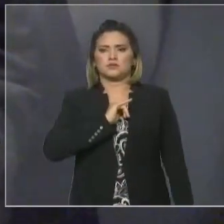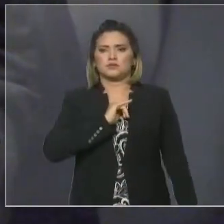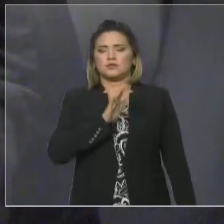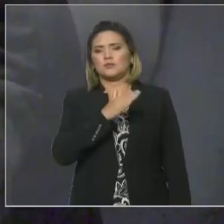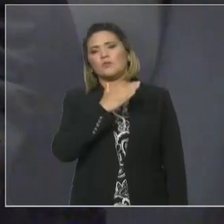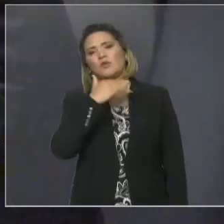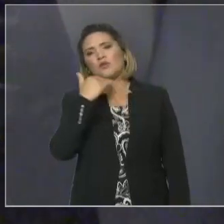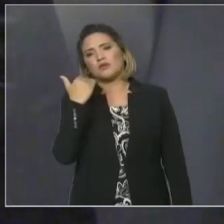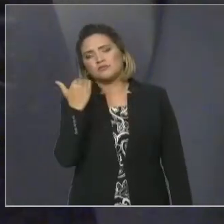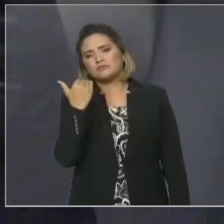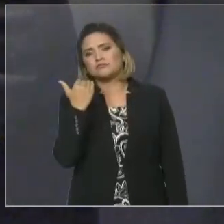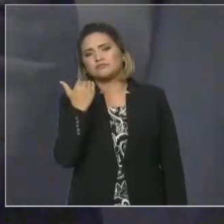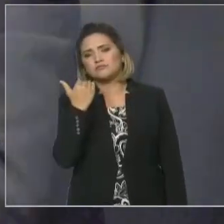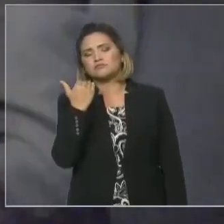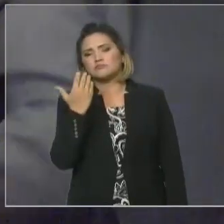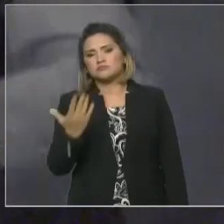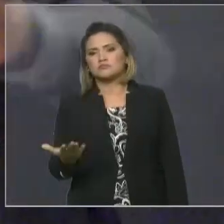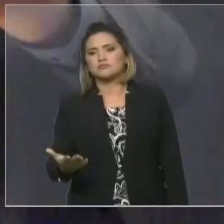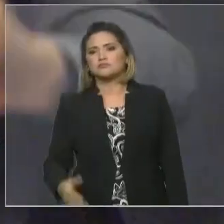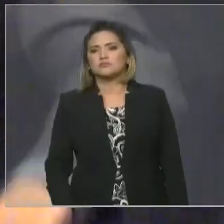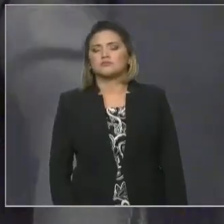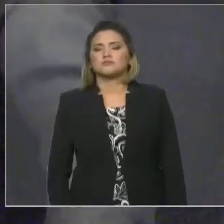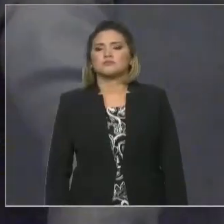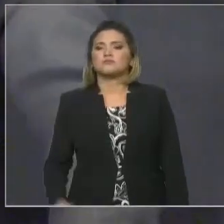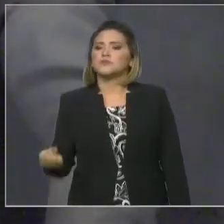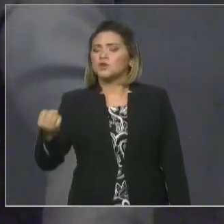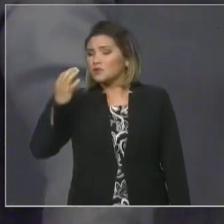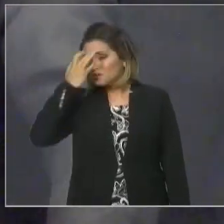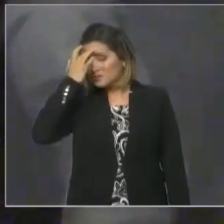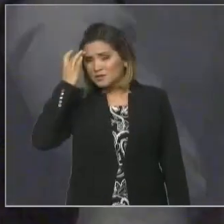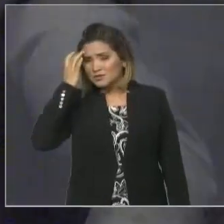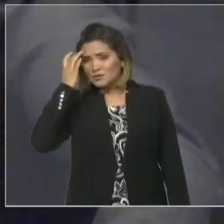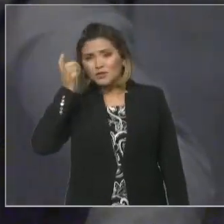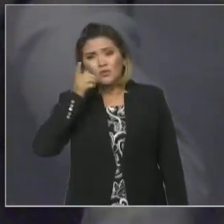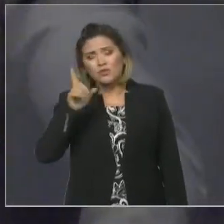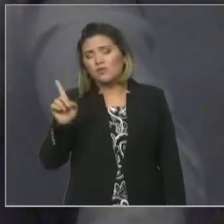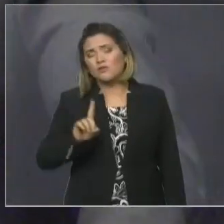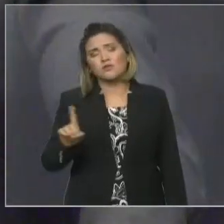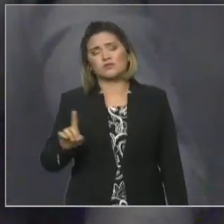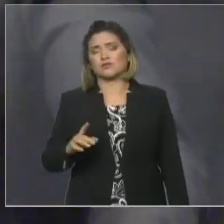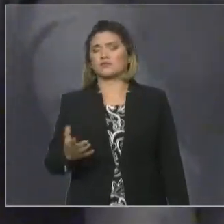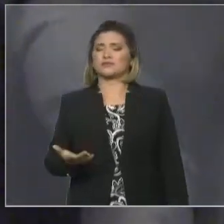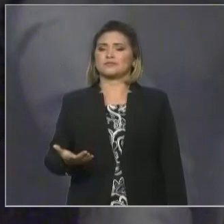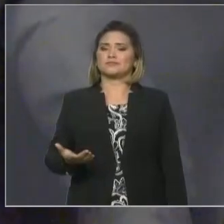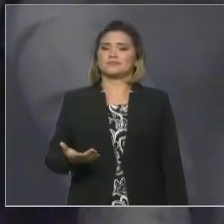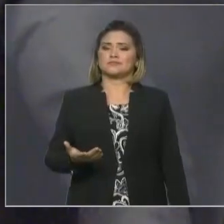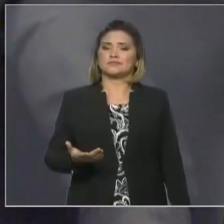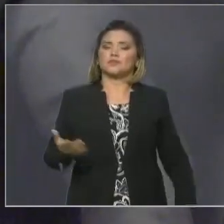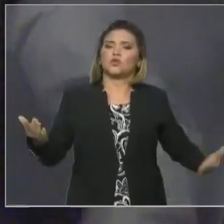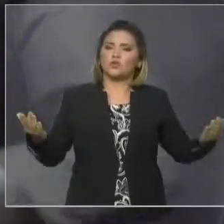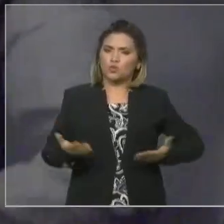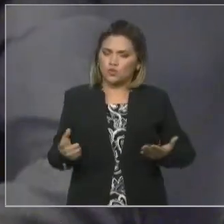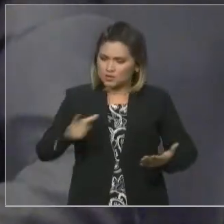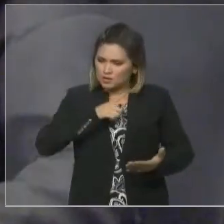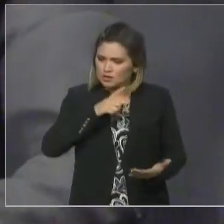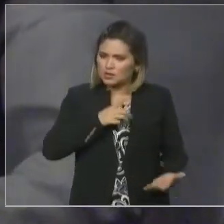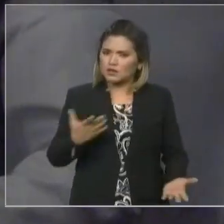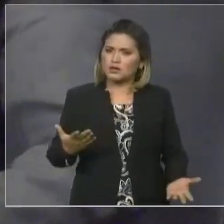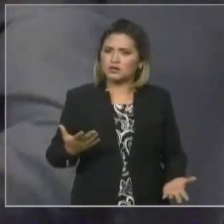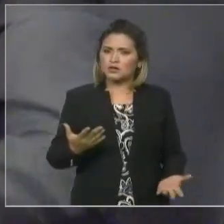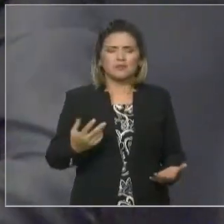acesso a um leito de UTI? Quantas pessoas morreram no meio do caminho? E hoje tem. Nós vamos ignorar isto?